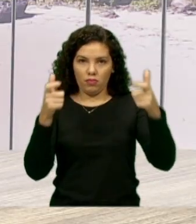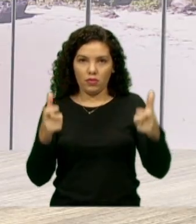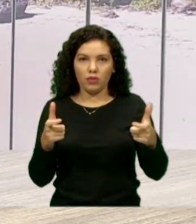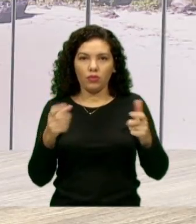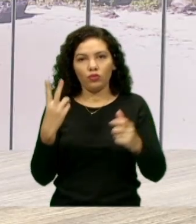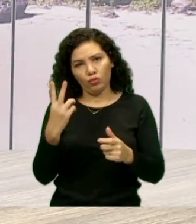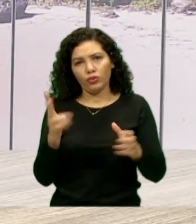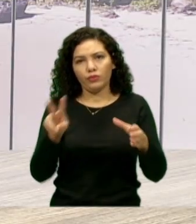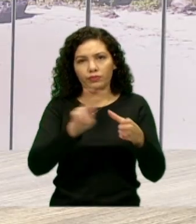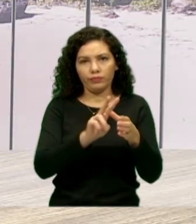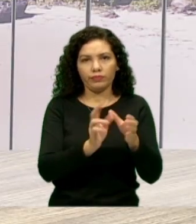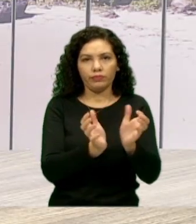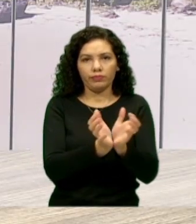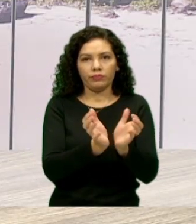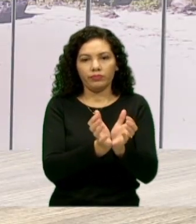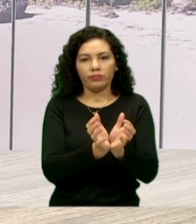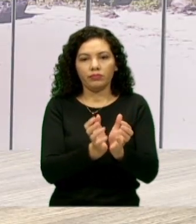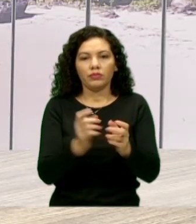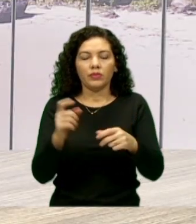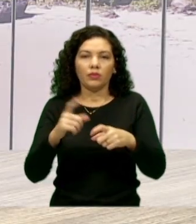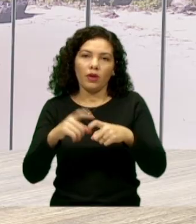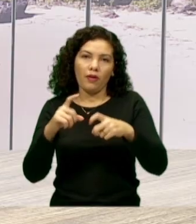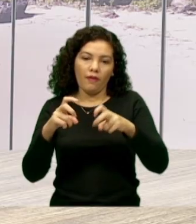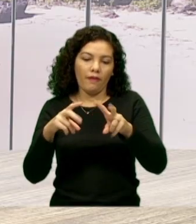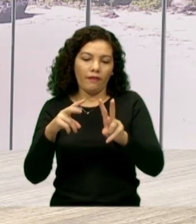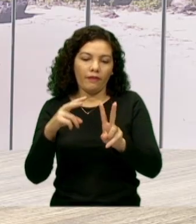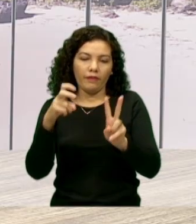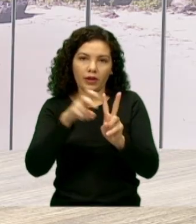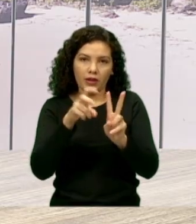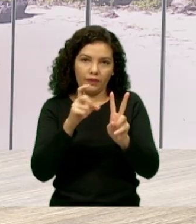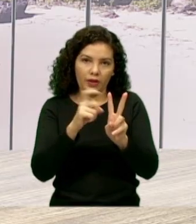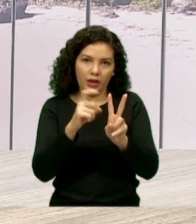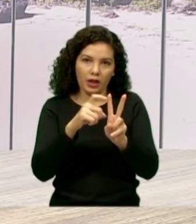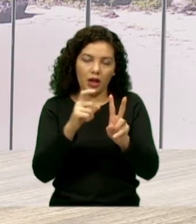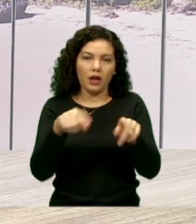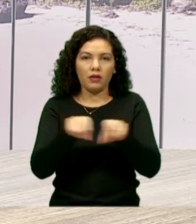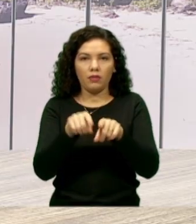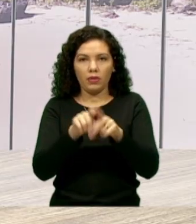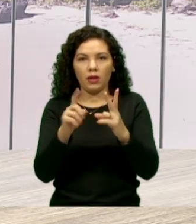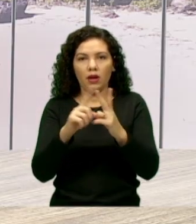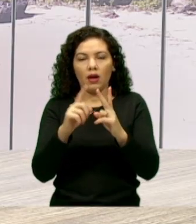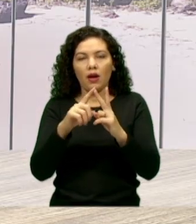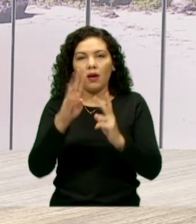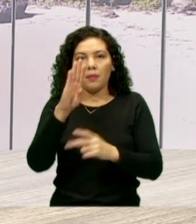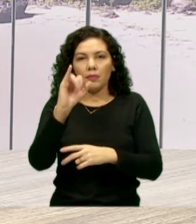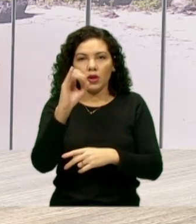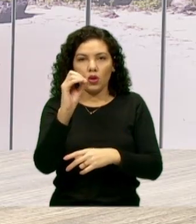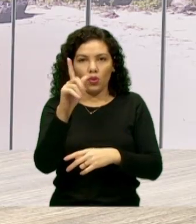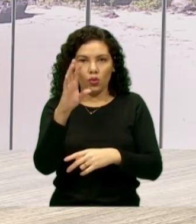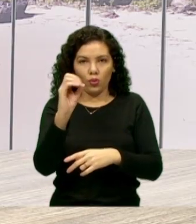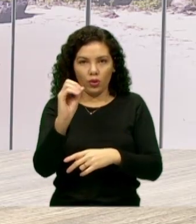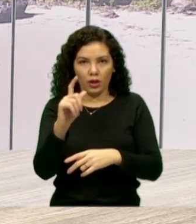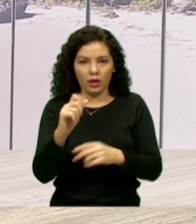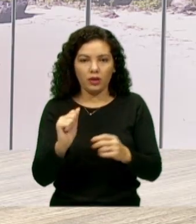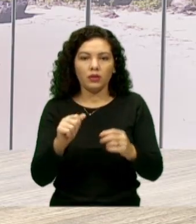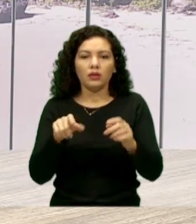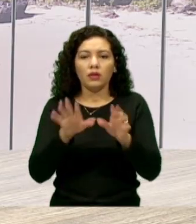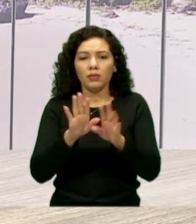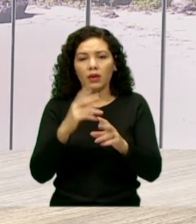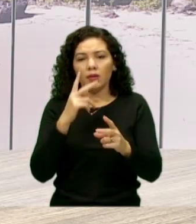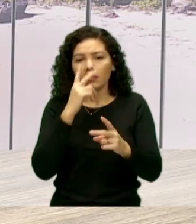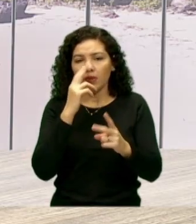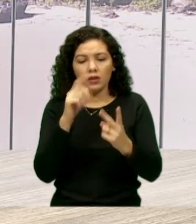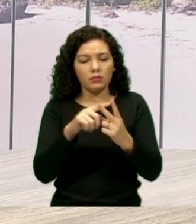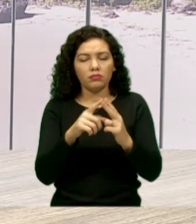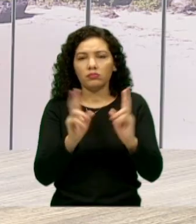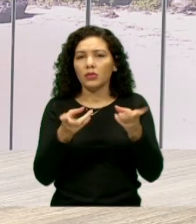2 funcionários, entrou uma veterinária e uma bióloga nova que entraram desse concurso, mas é praticamente a mesma de quando